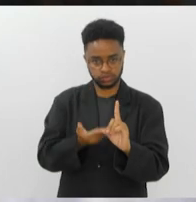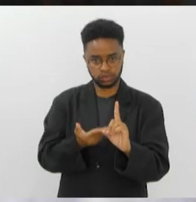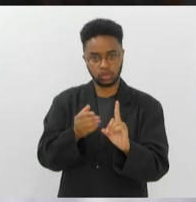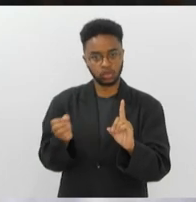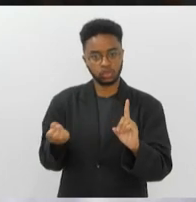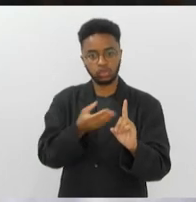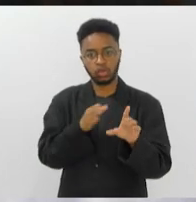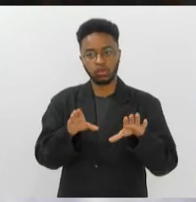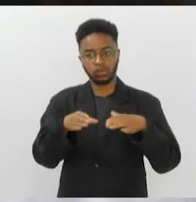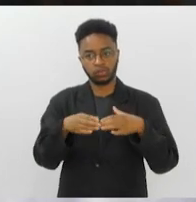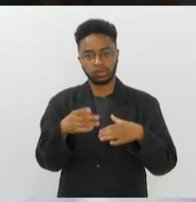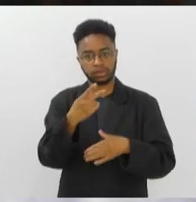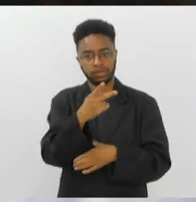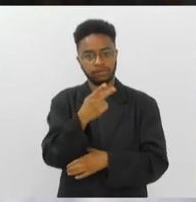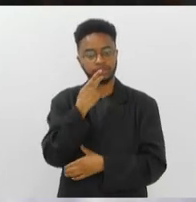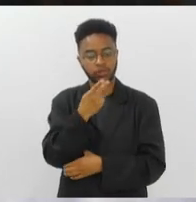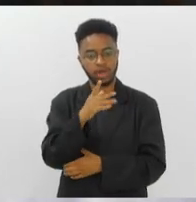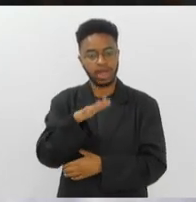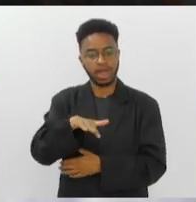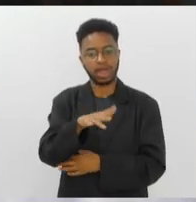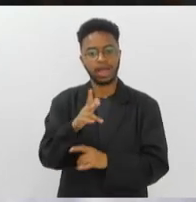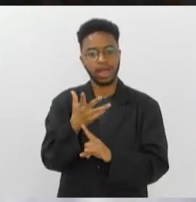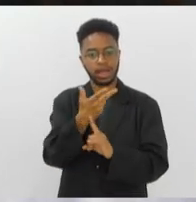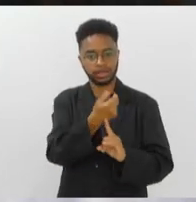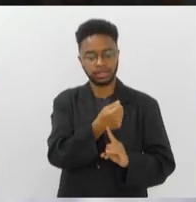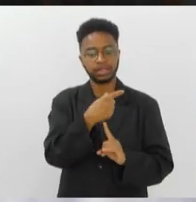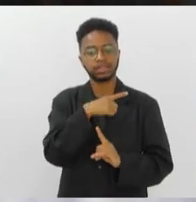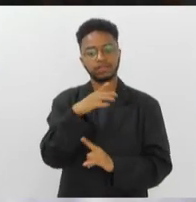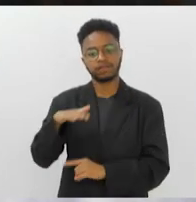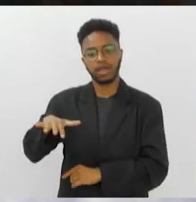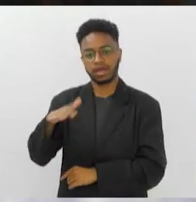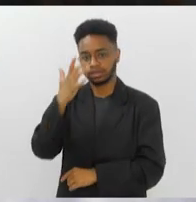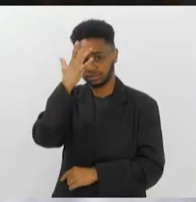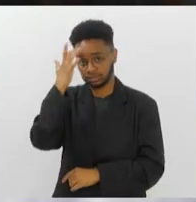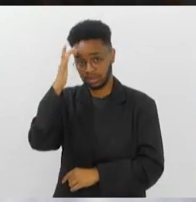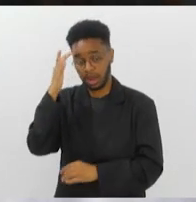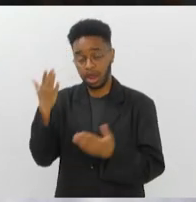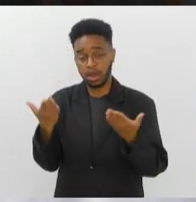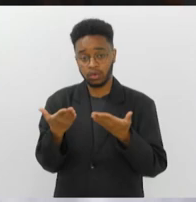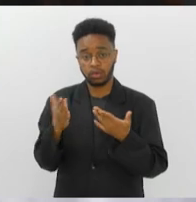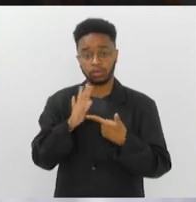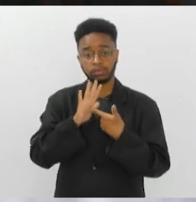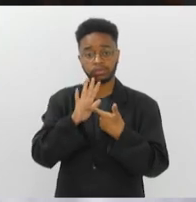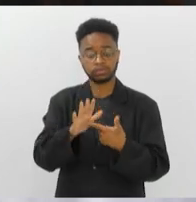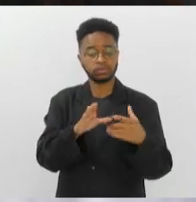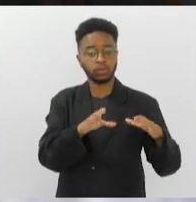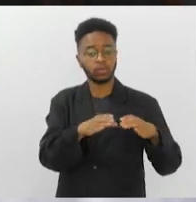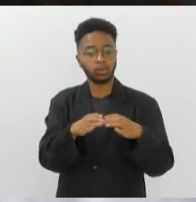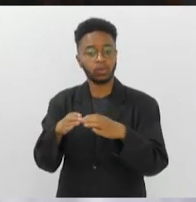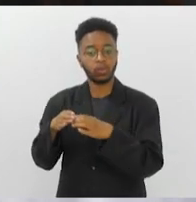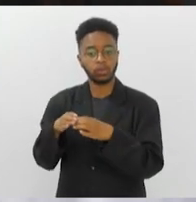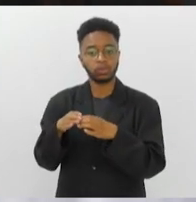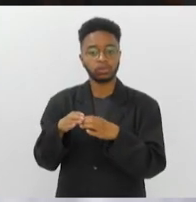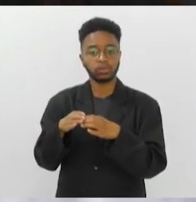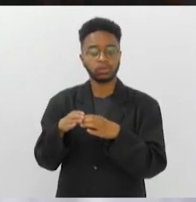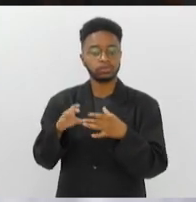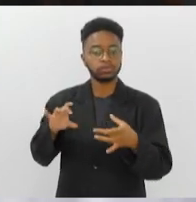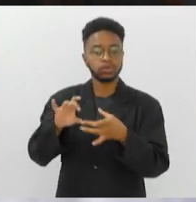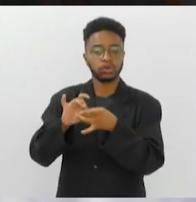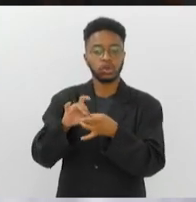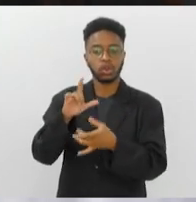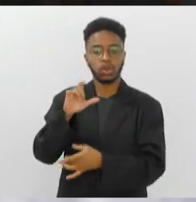que a Patrícia destacou das artes, né? A gente já teve o Zona Mental, agora nós vamos ter os nossos companheiros do Loucura